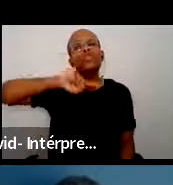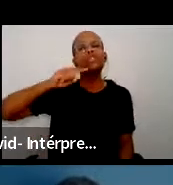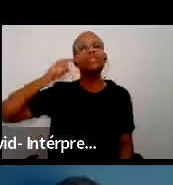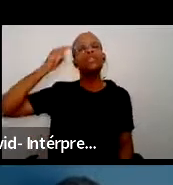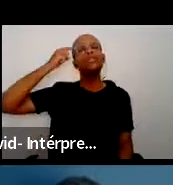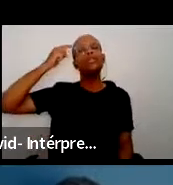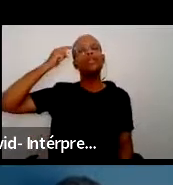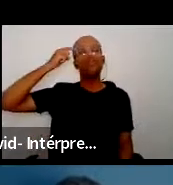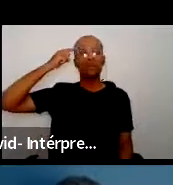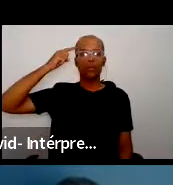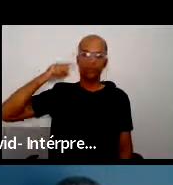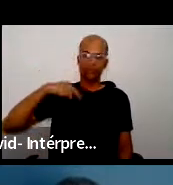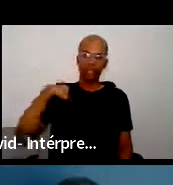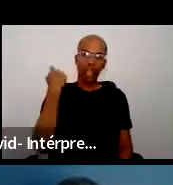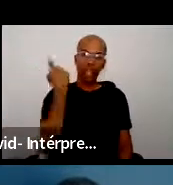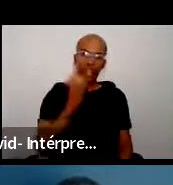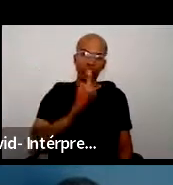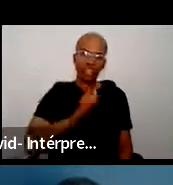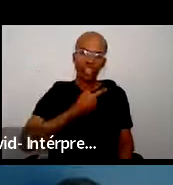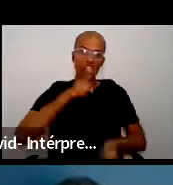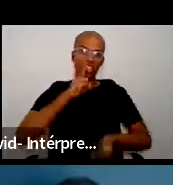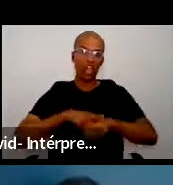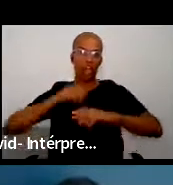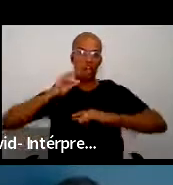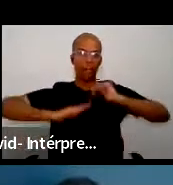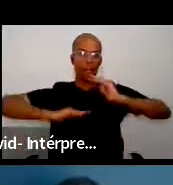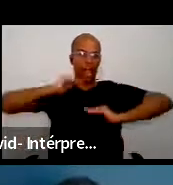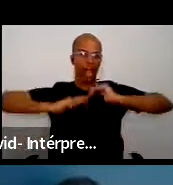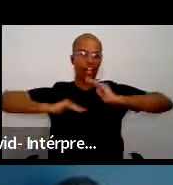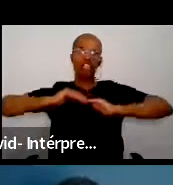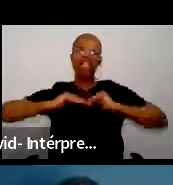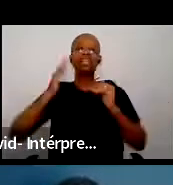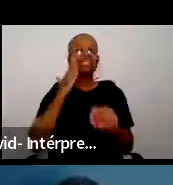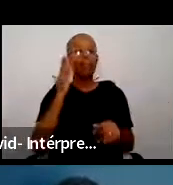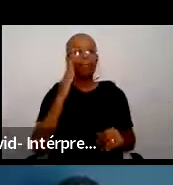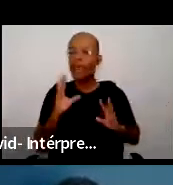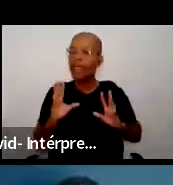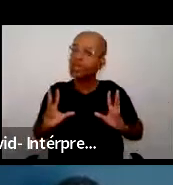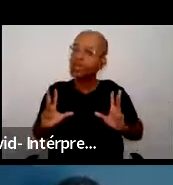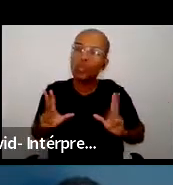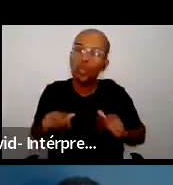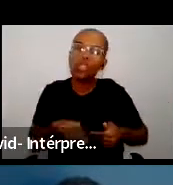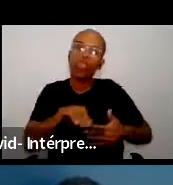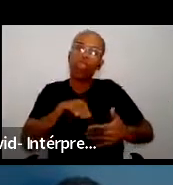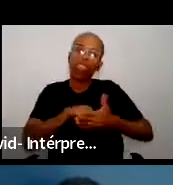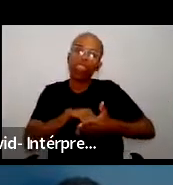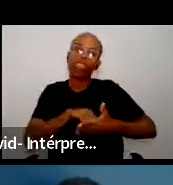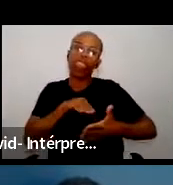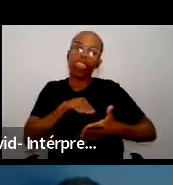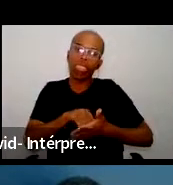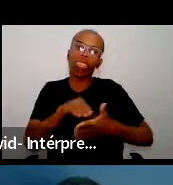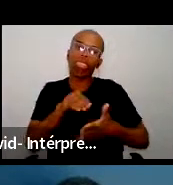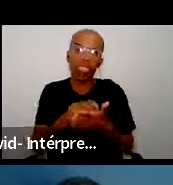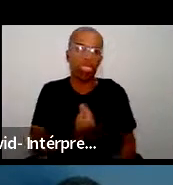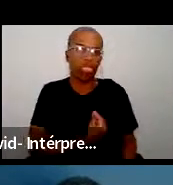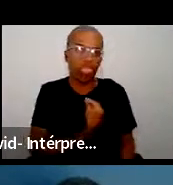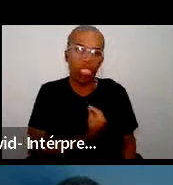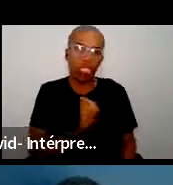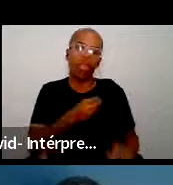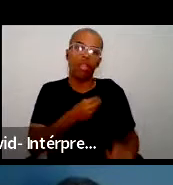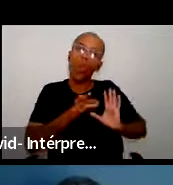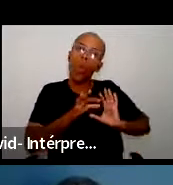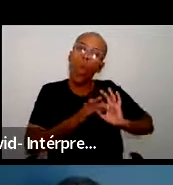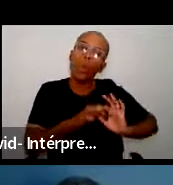nós, na nossa prática, considerando todas as restrições que a gente vive, dos contextos em que a gente